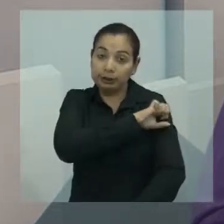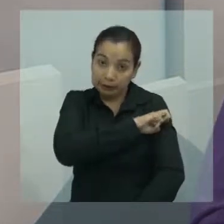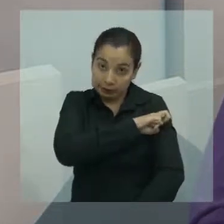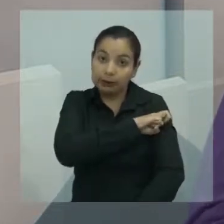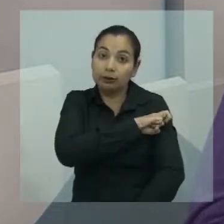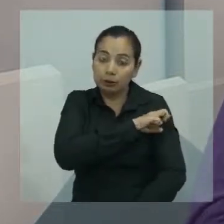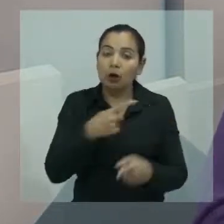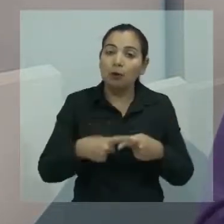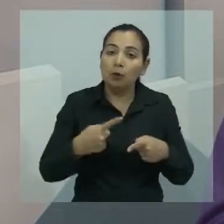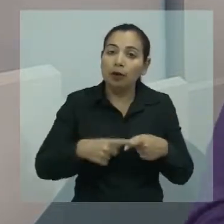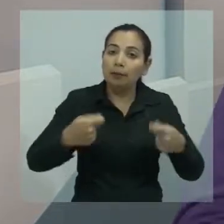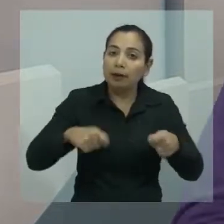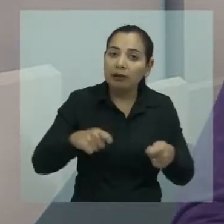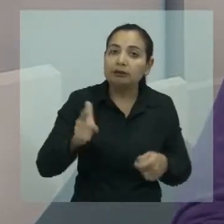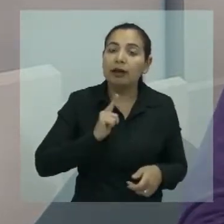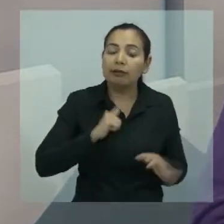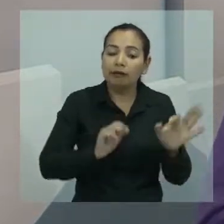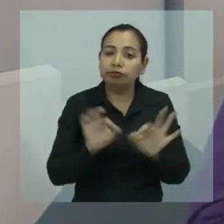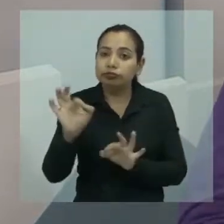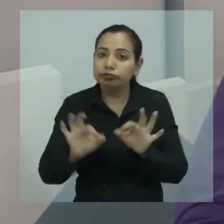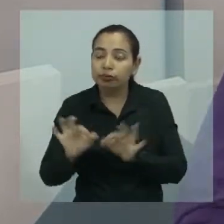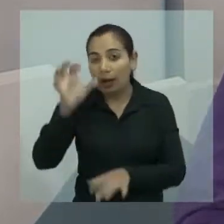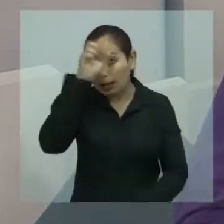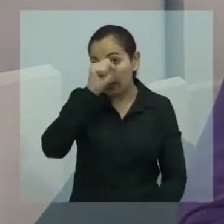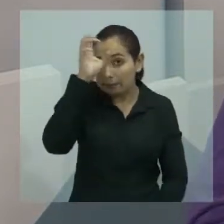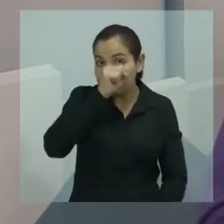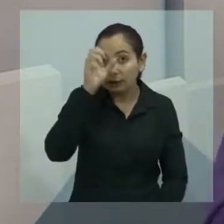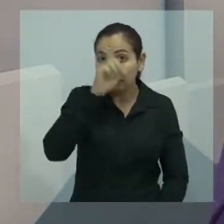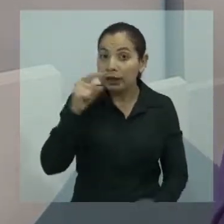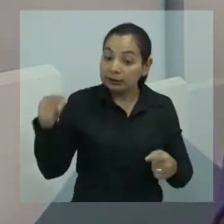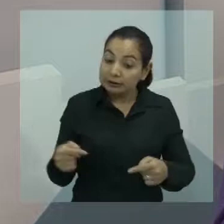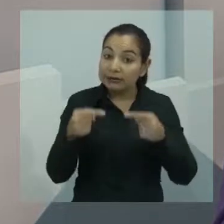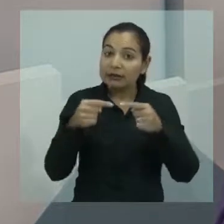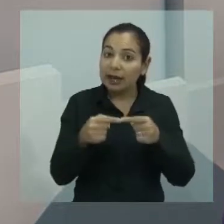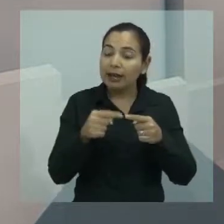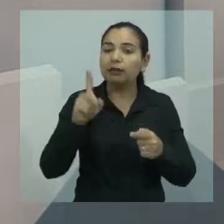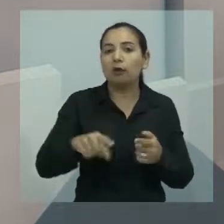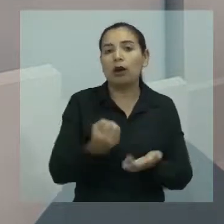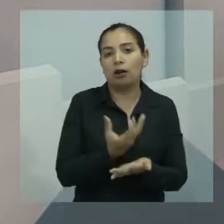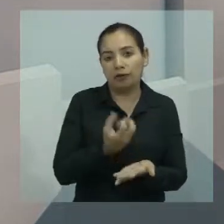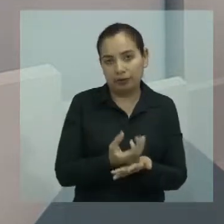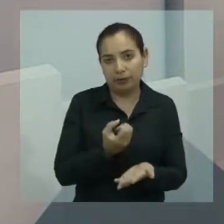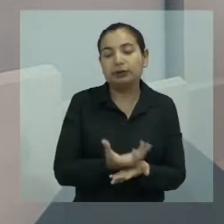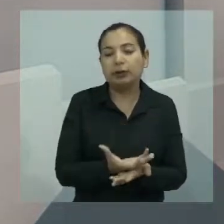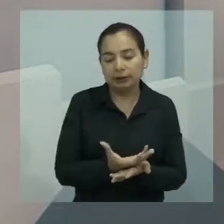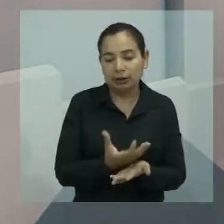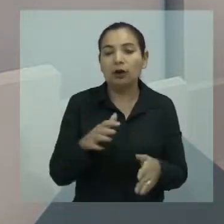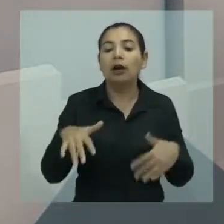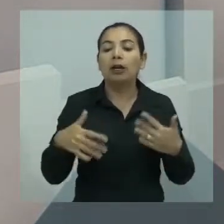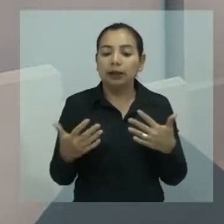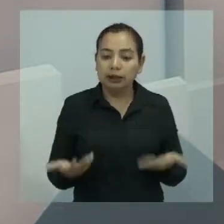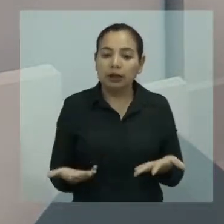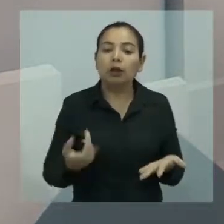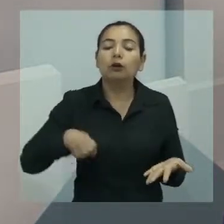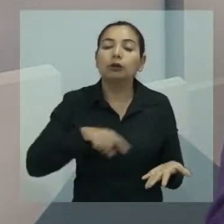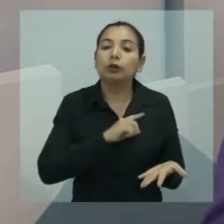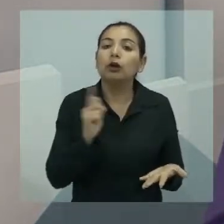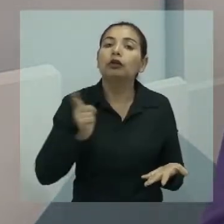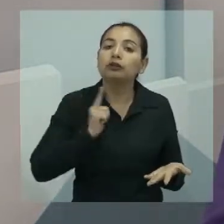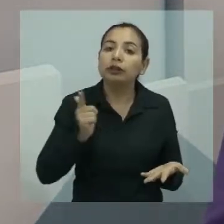mais assertivo nas séries iniciais para corrigir um processo de alfabetização. Não há processo